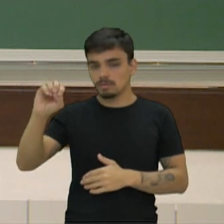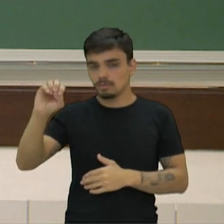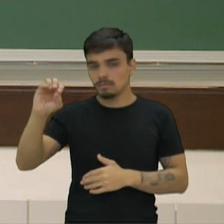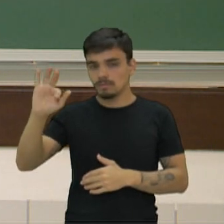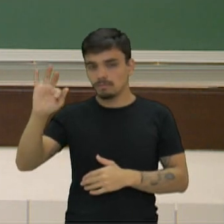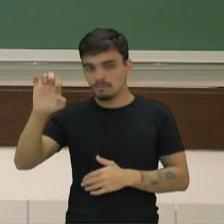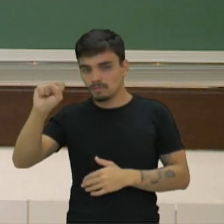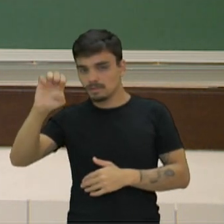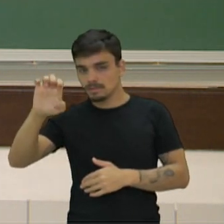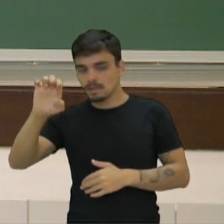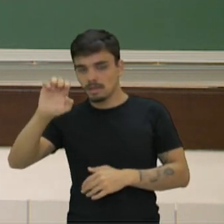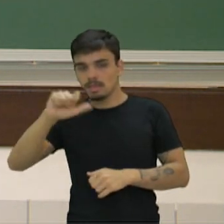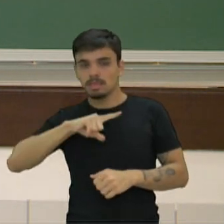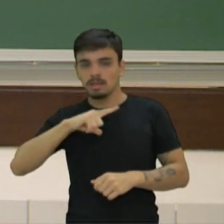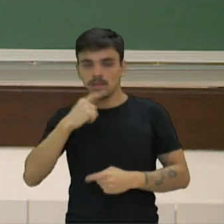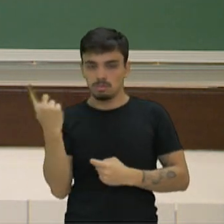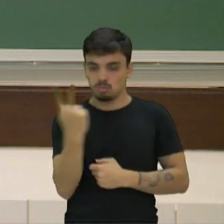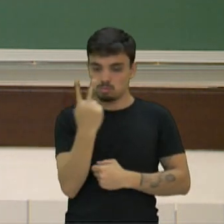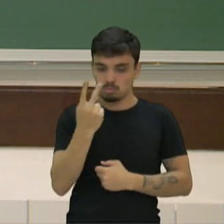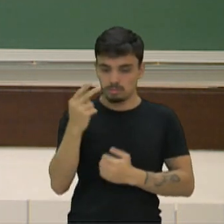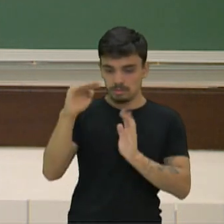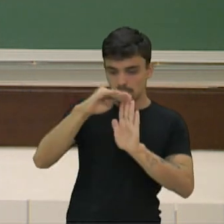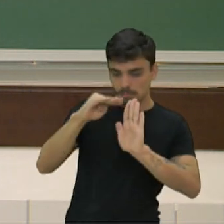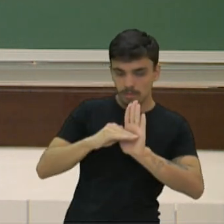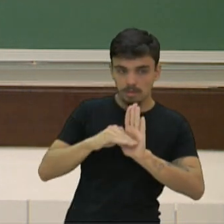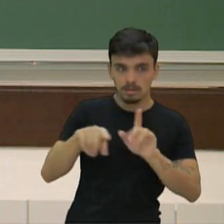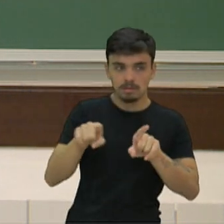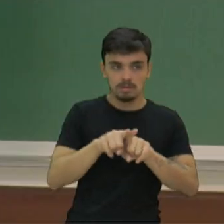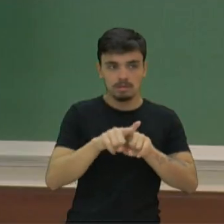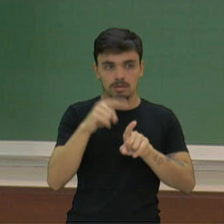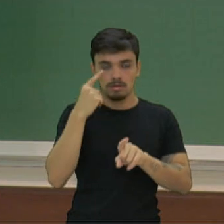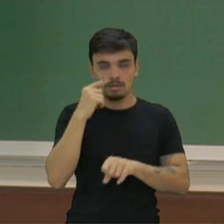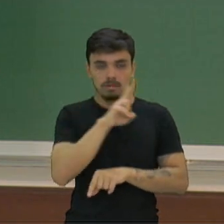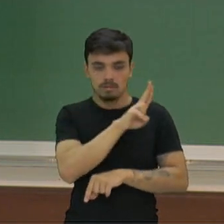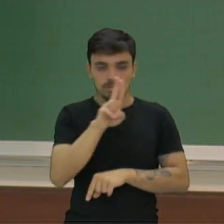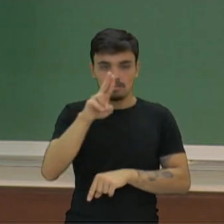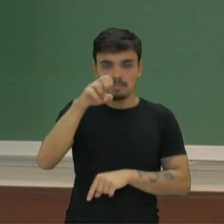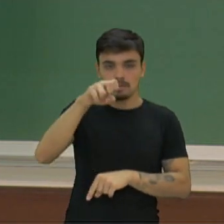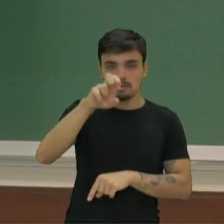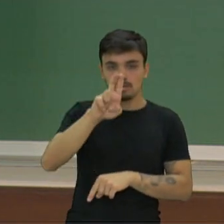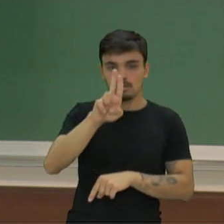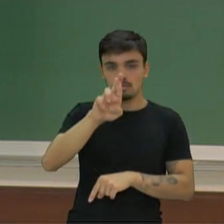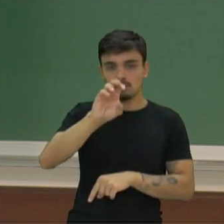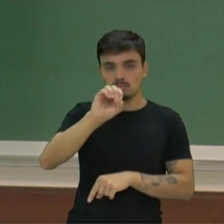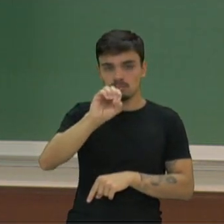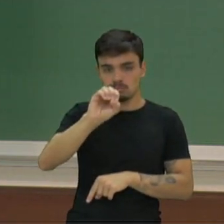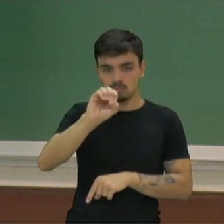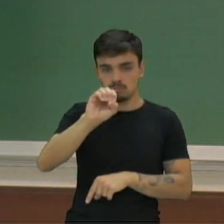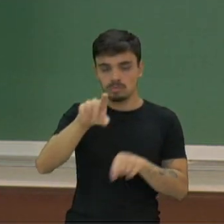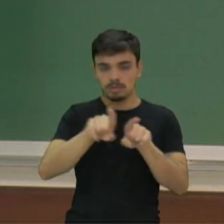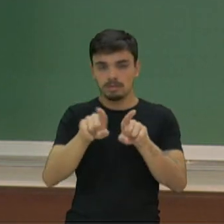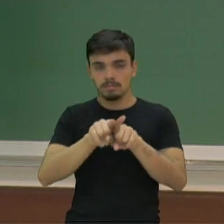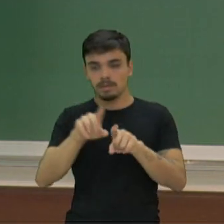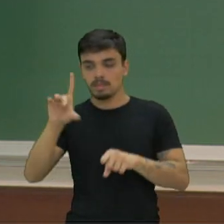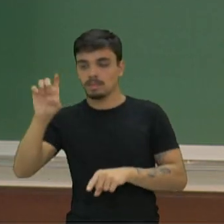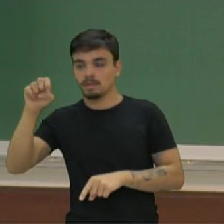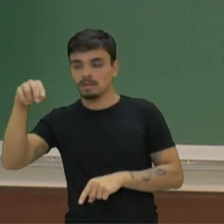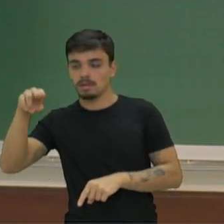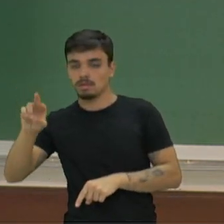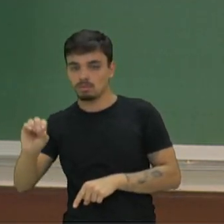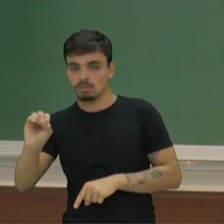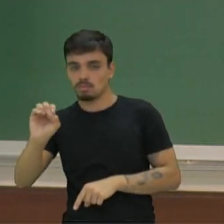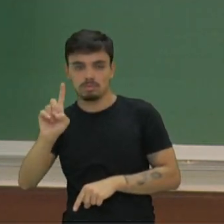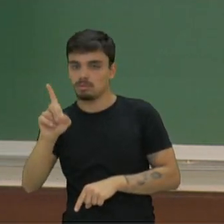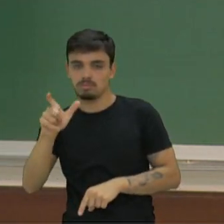A hipófise, ela tem duas partes, a chamada neurohipófise, que não nos interessa no momento, e a adenohipófise, que